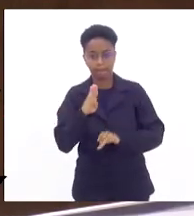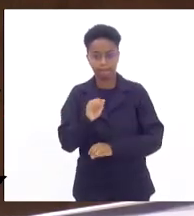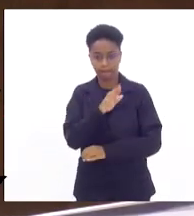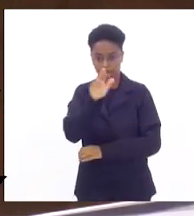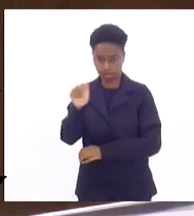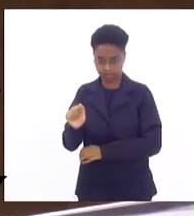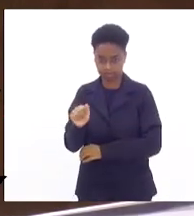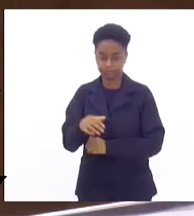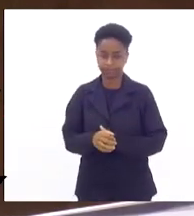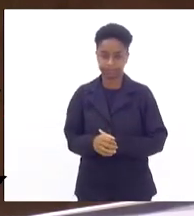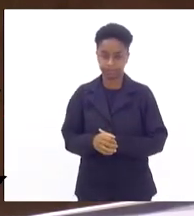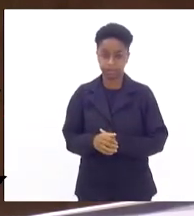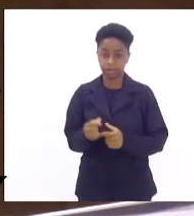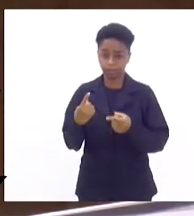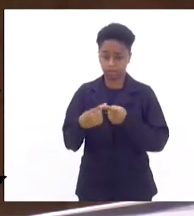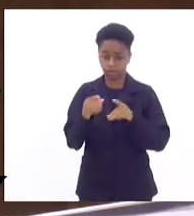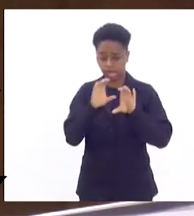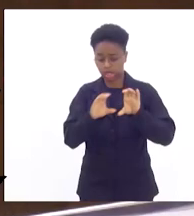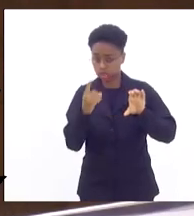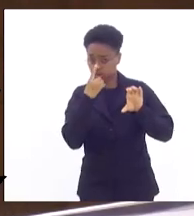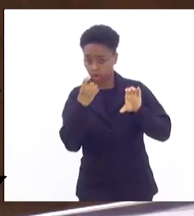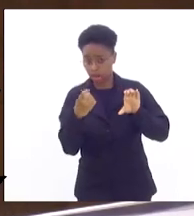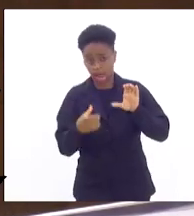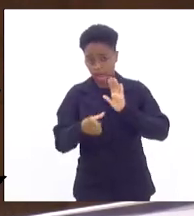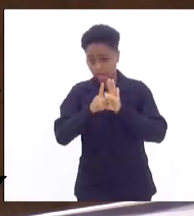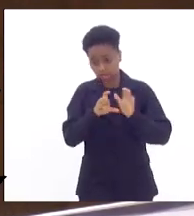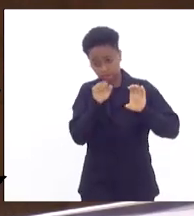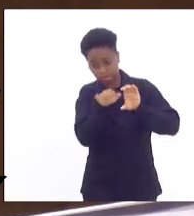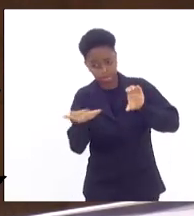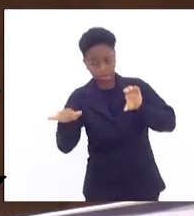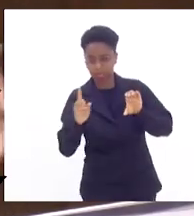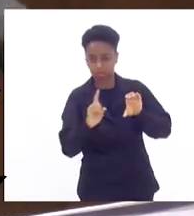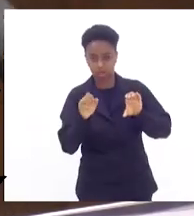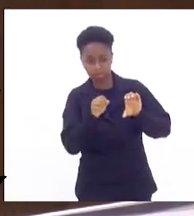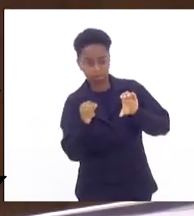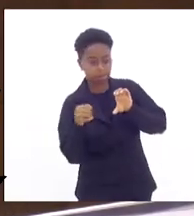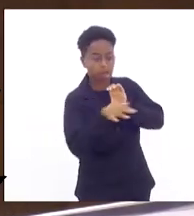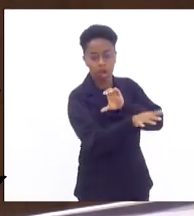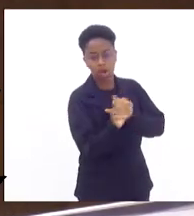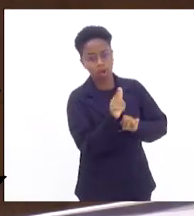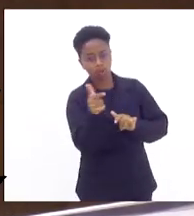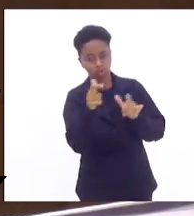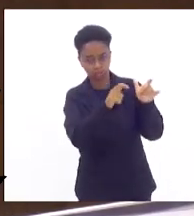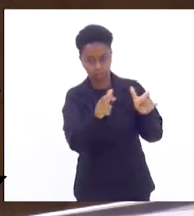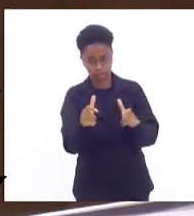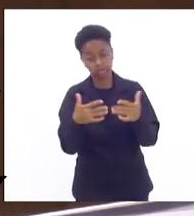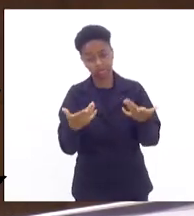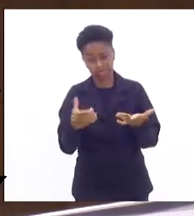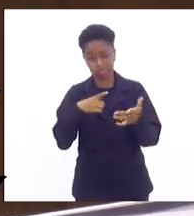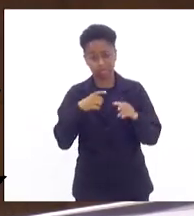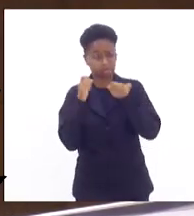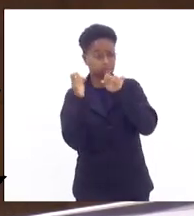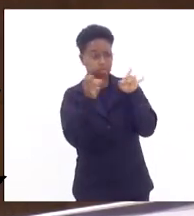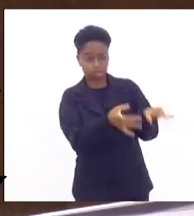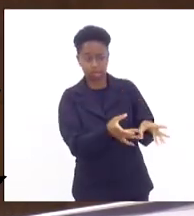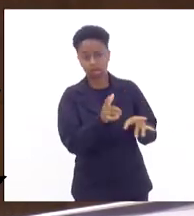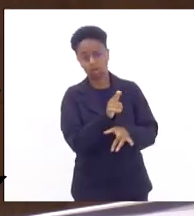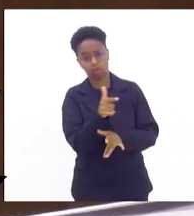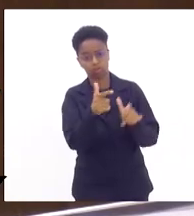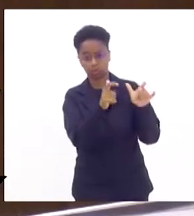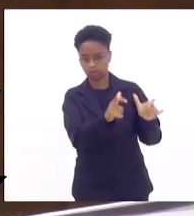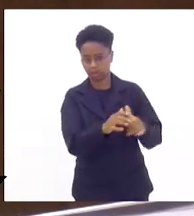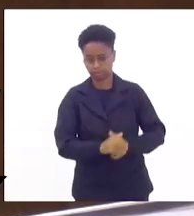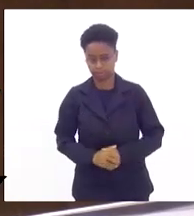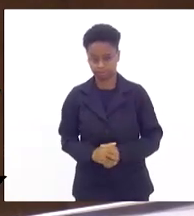que não ia para a estação, não ia para a Etis, e ela provavelmente extravasava em algum lugar.